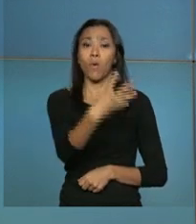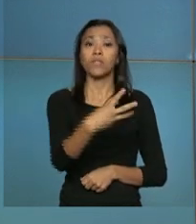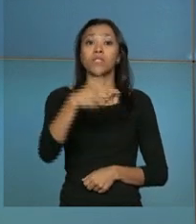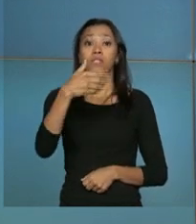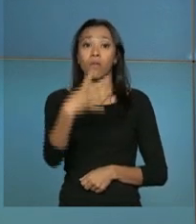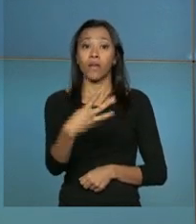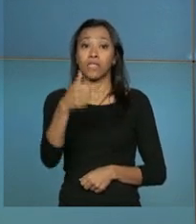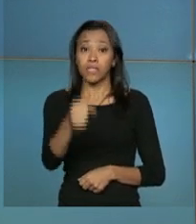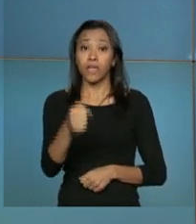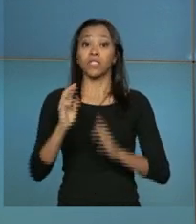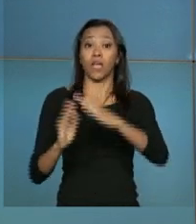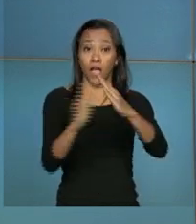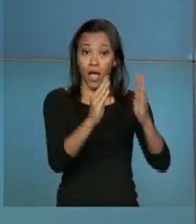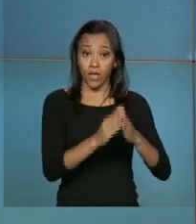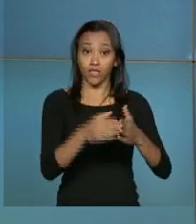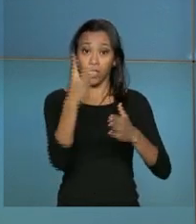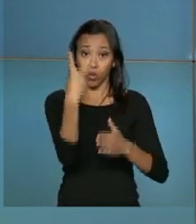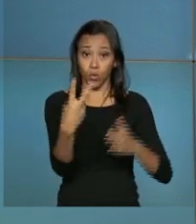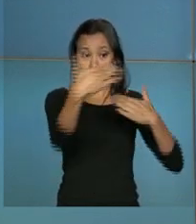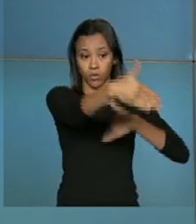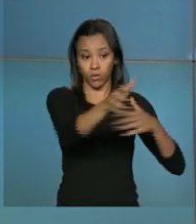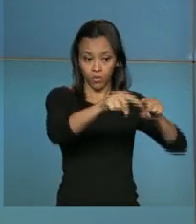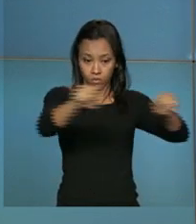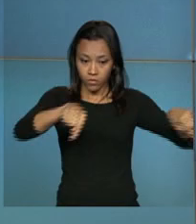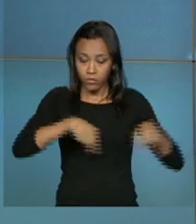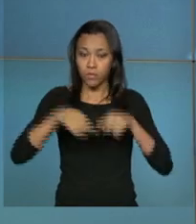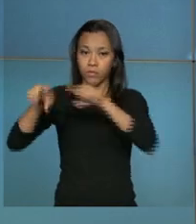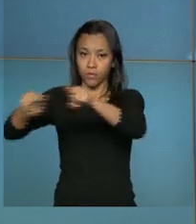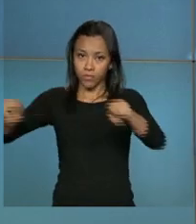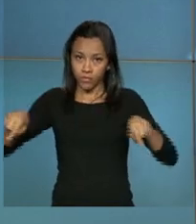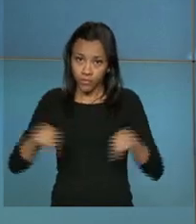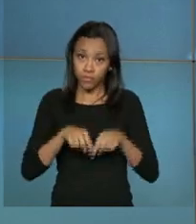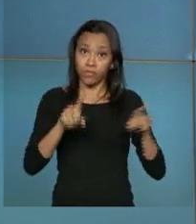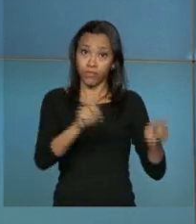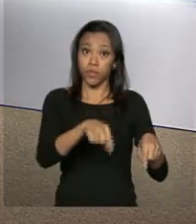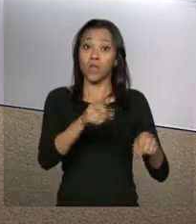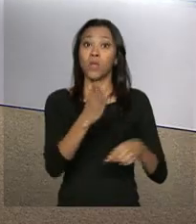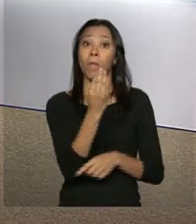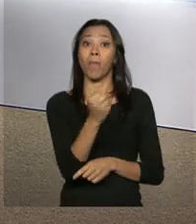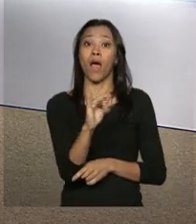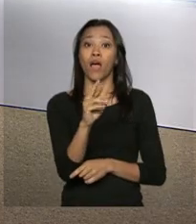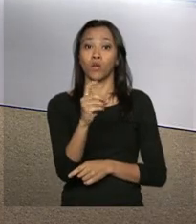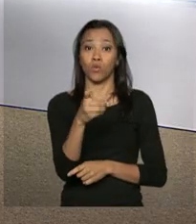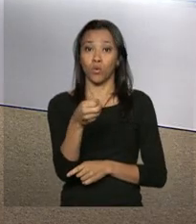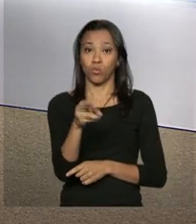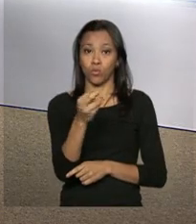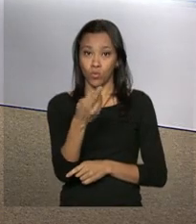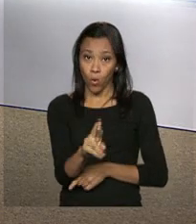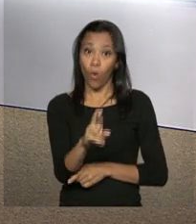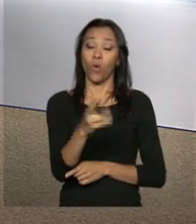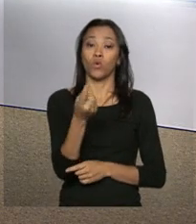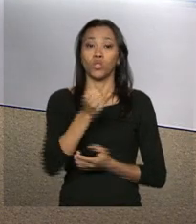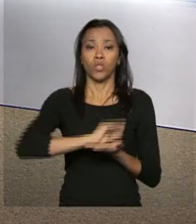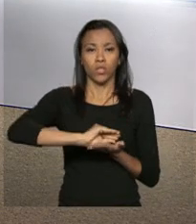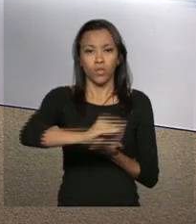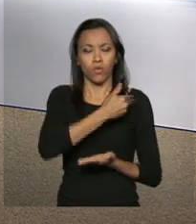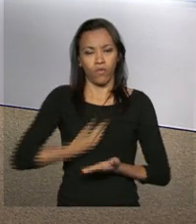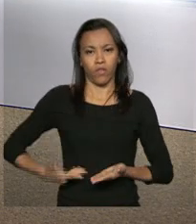estão divididas em dois conjuntos habitacionais no bairro Doutor Ayrton Rocha. O investimento do governo federal